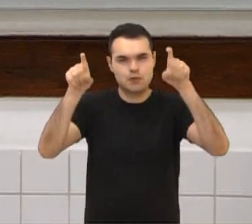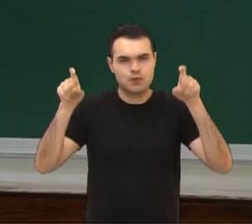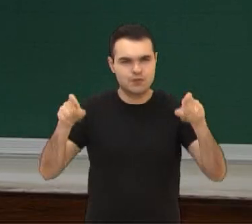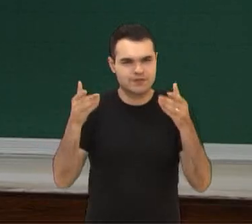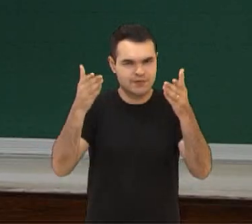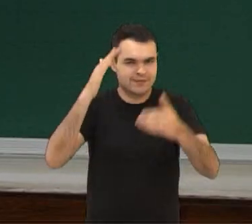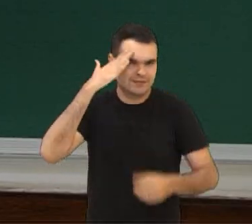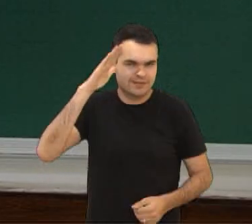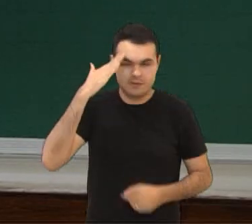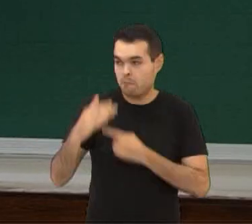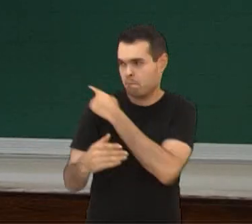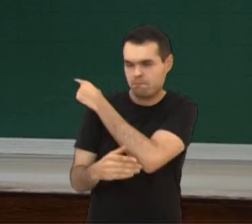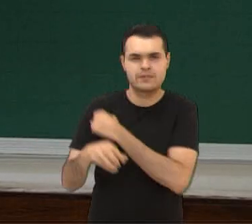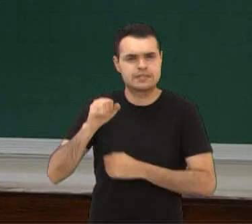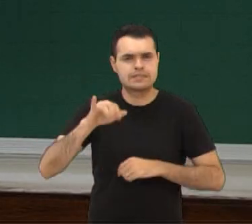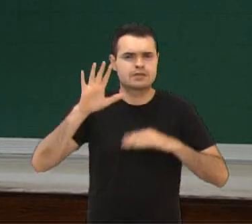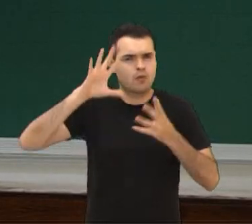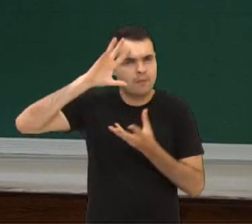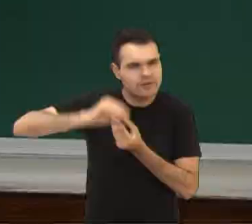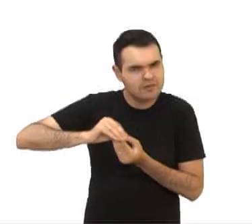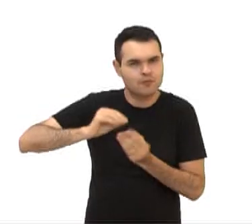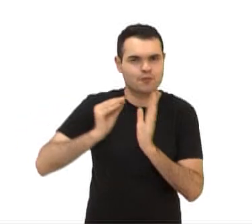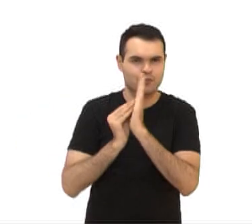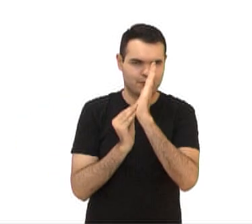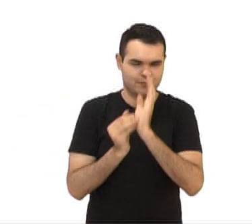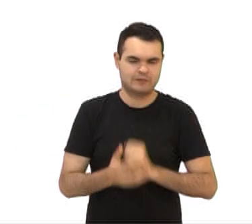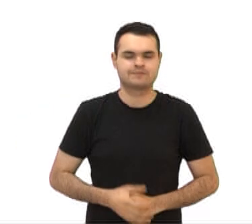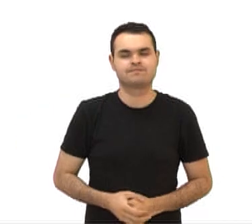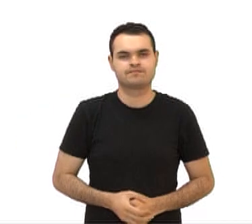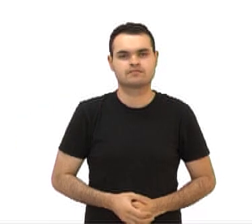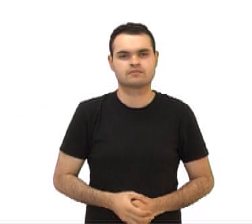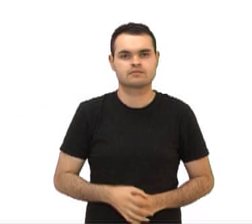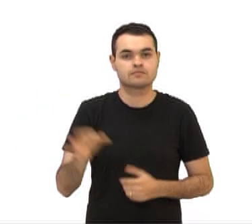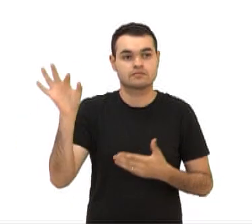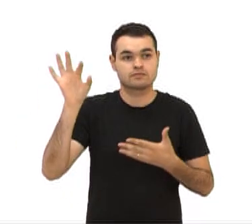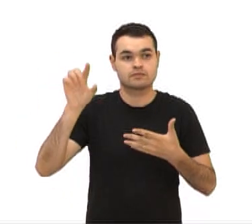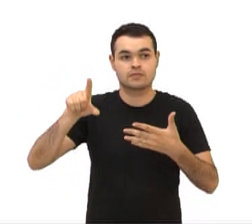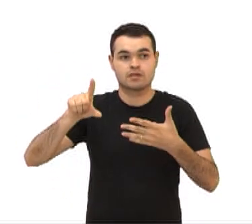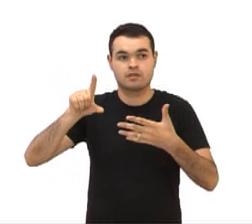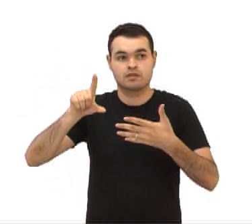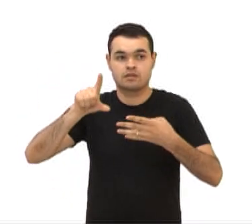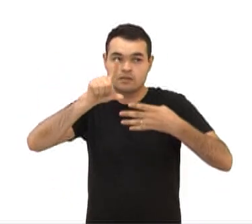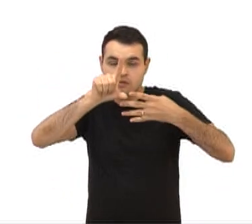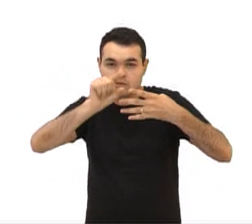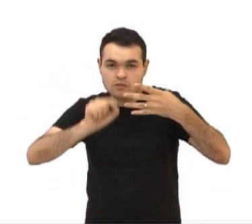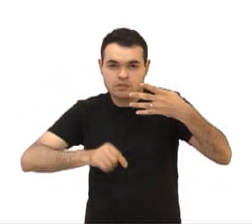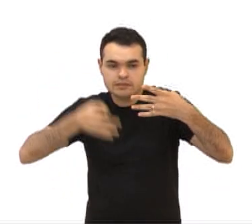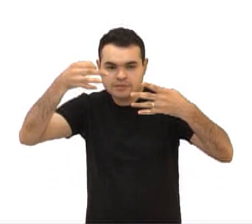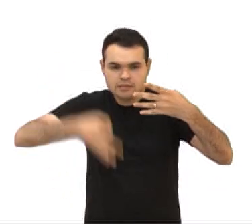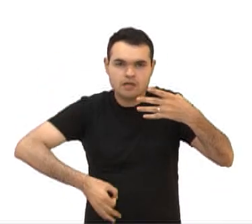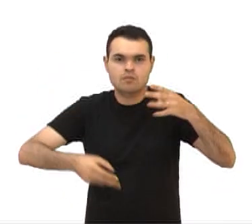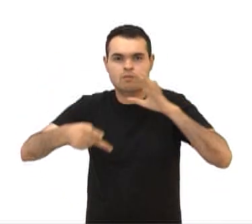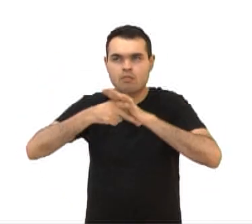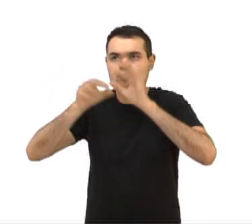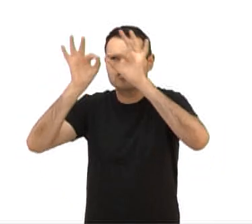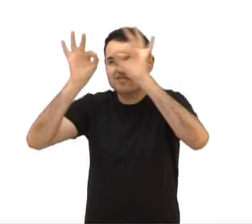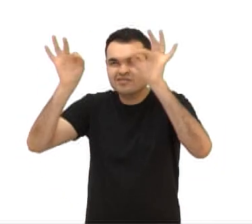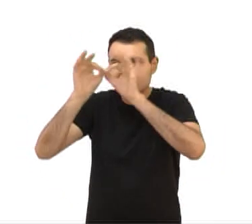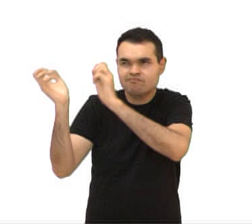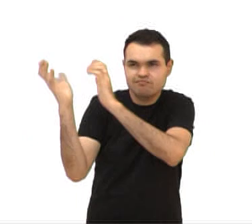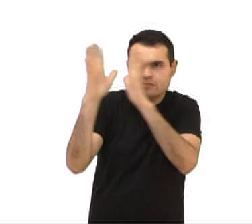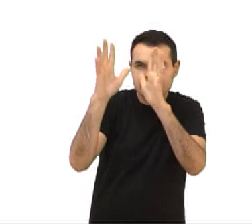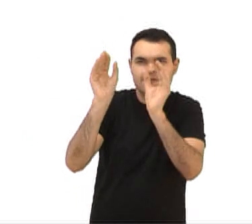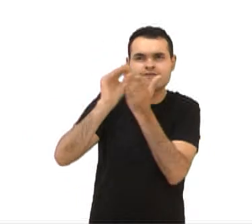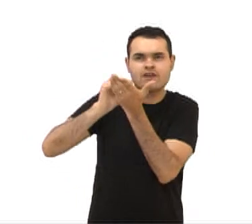para ver se você entendeu essa parte, se você está compreendendo o conteúdo. Assinale a alternativa que preenche corretamente as lacunas do texto abaixo